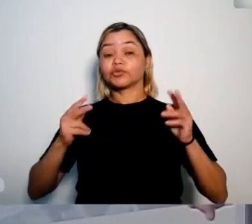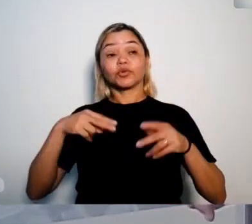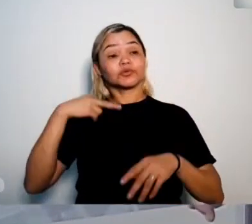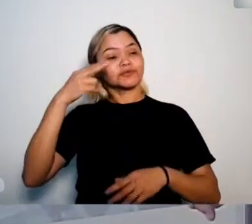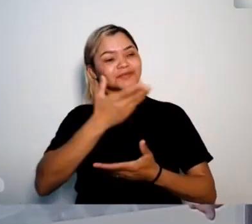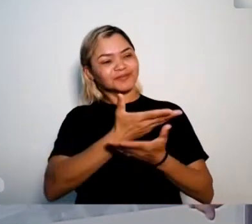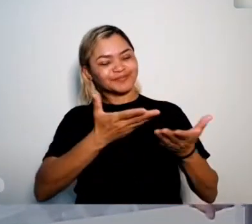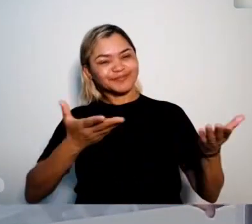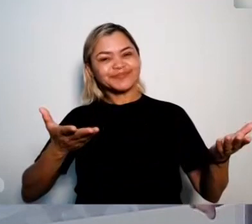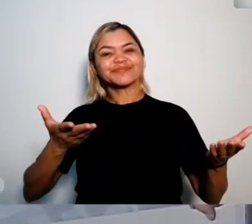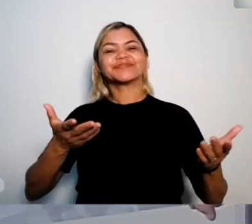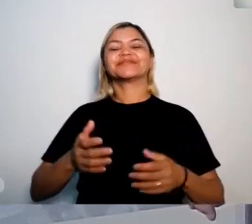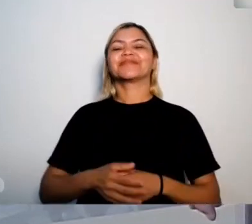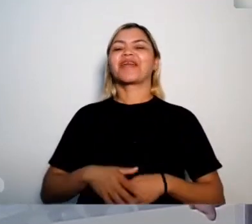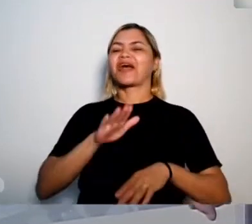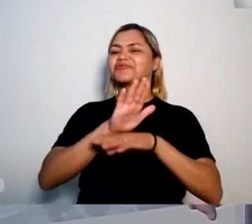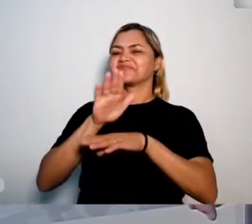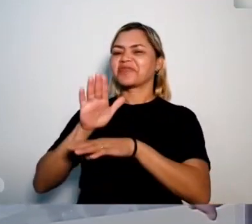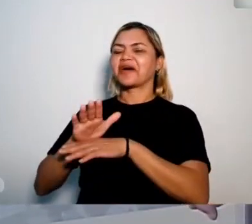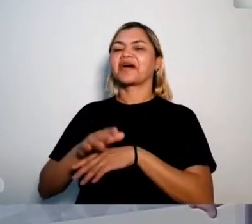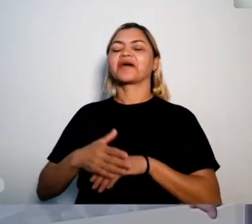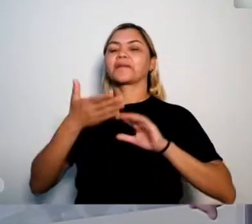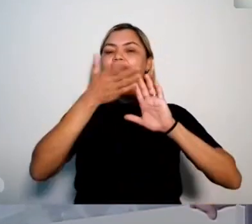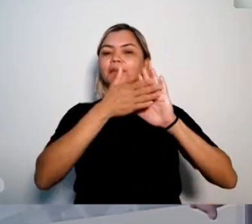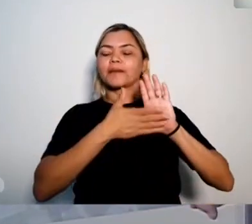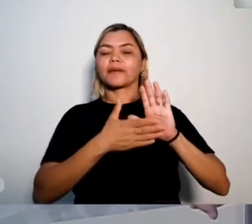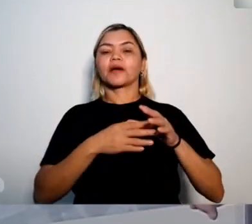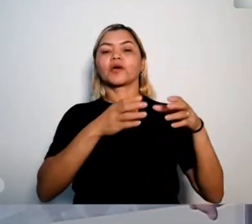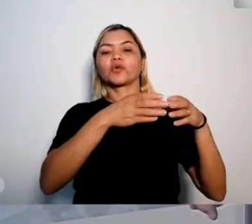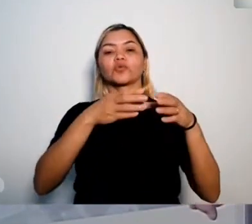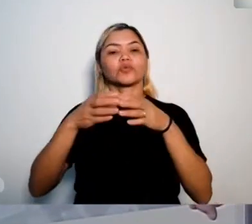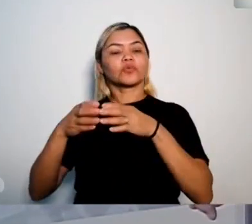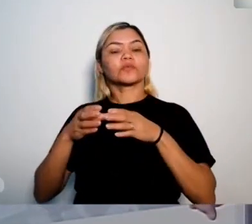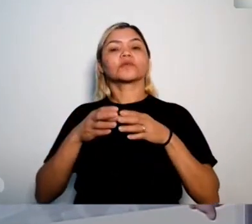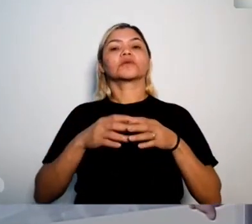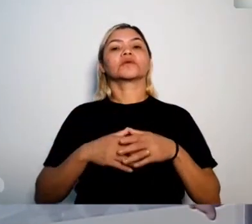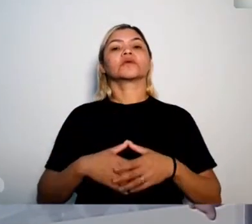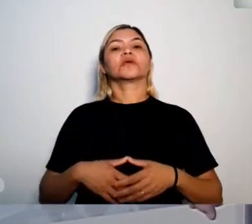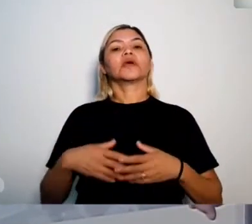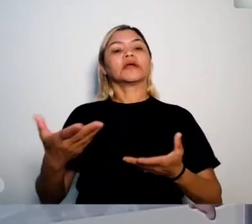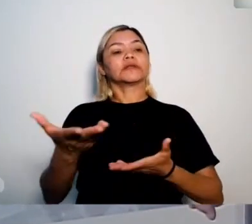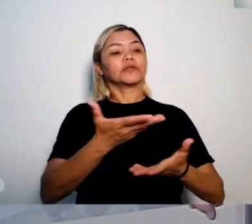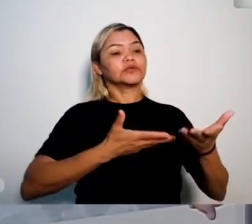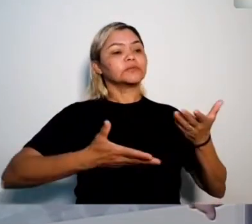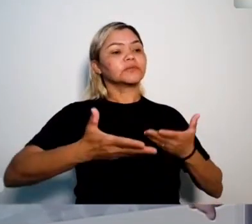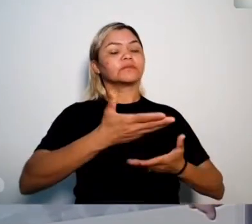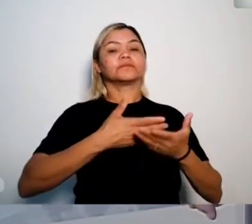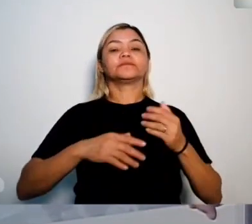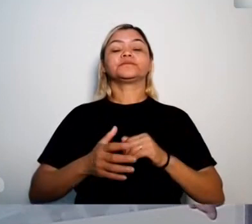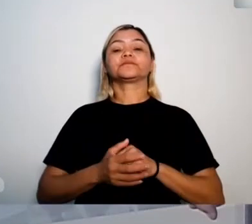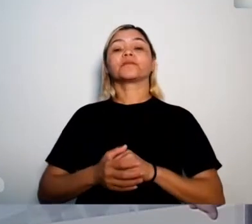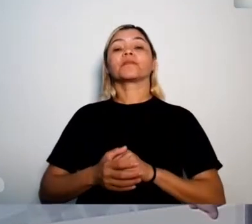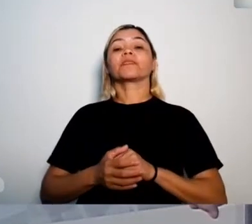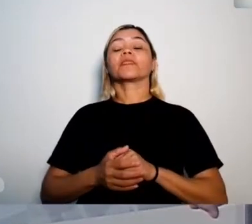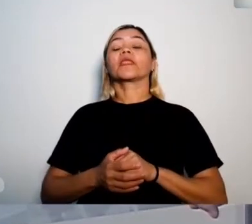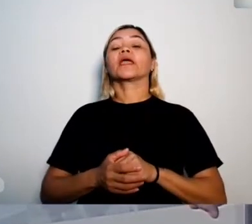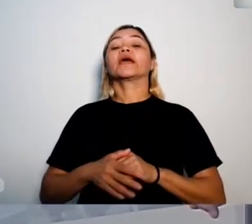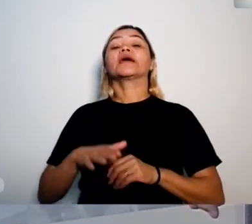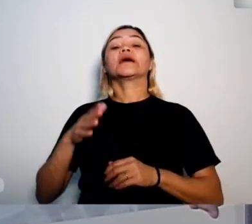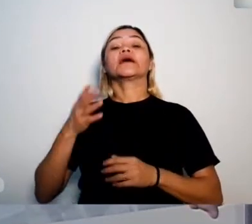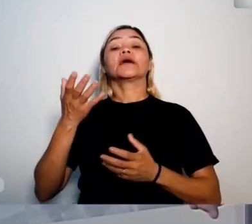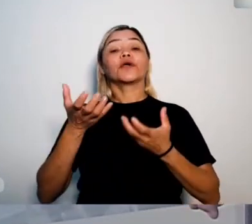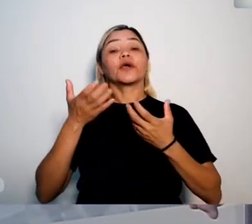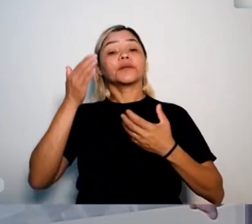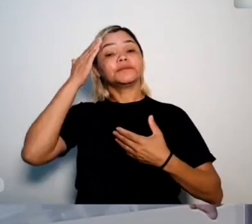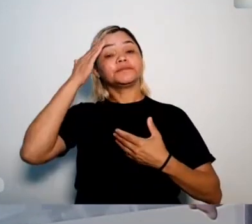que colaboraram nos pareceres, nas comissões, no atendimento. Quero cumprimentar